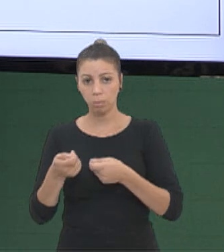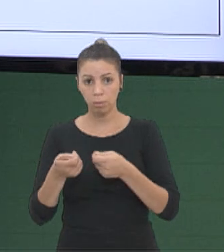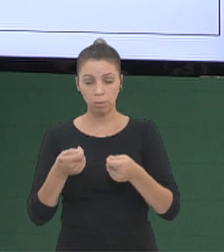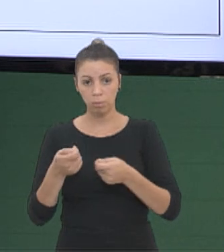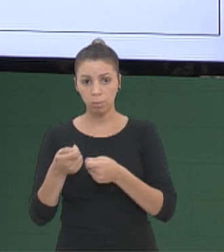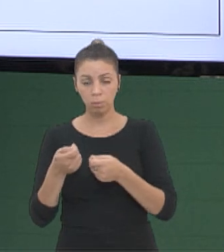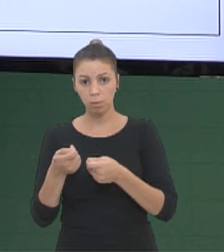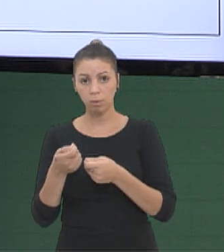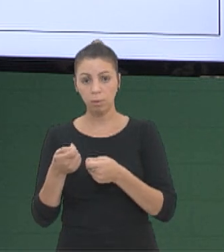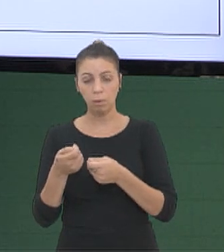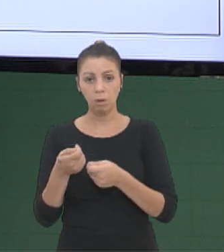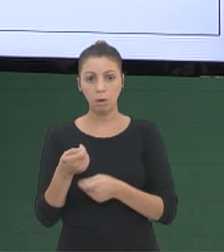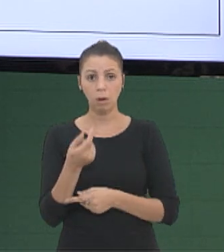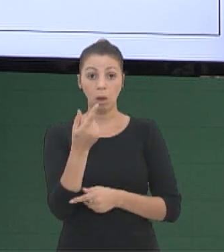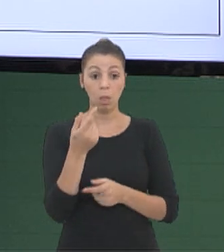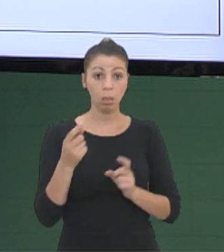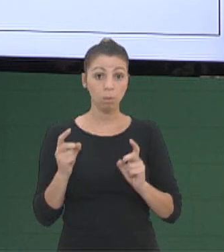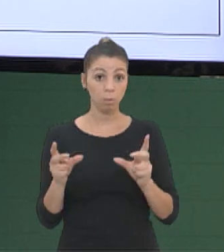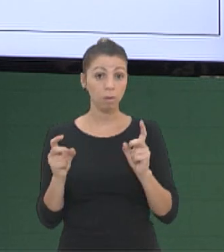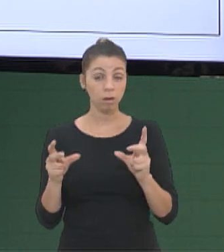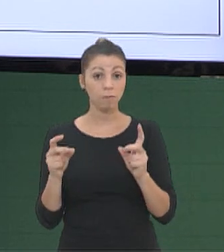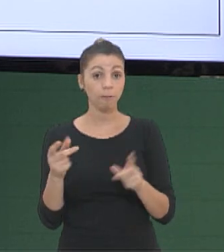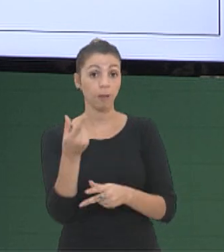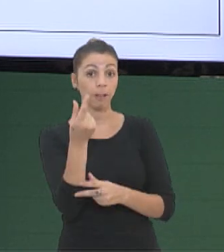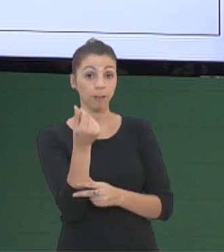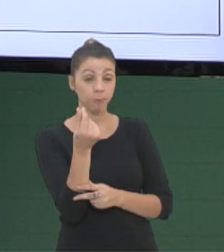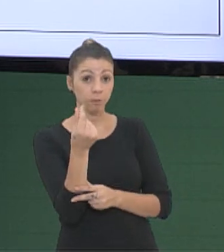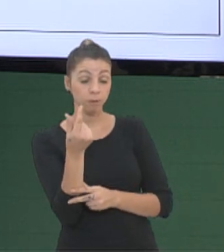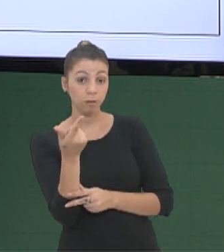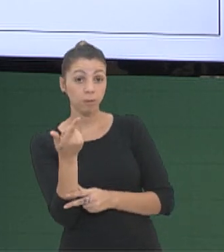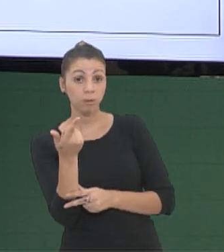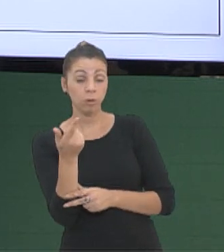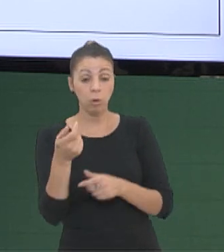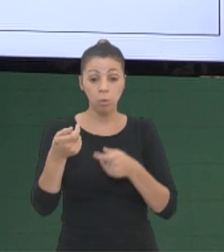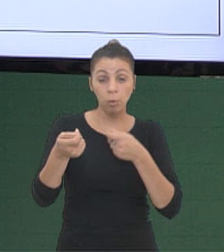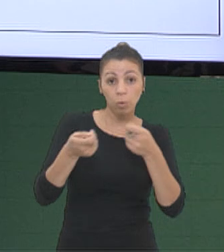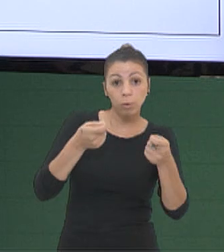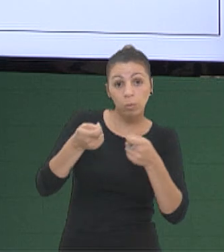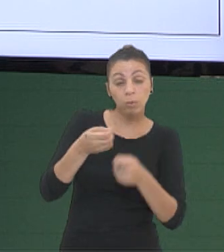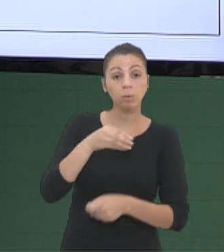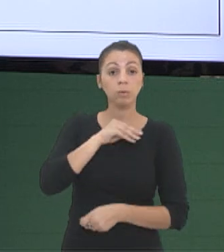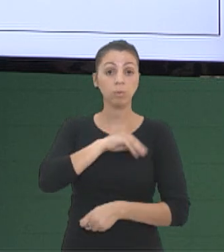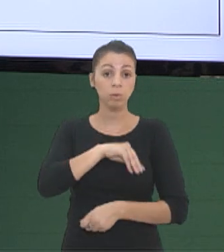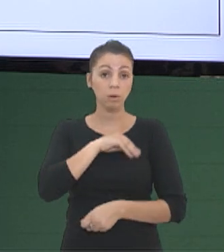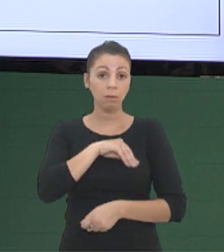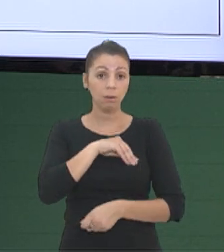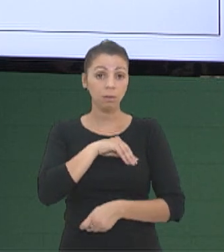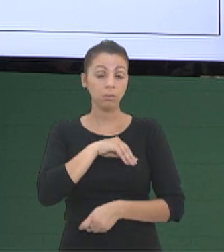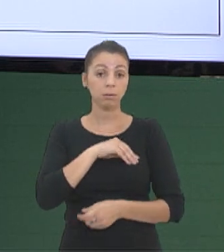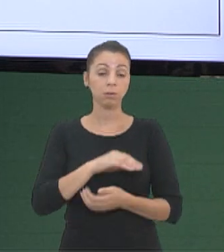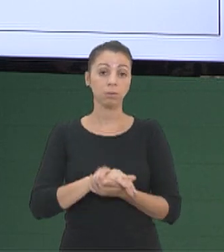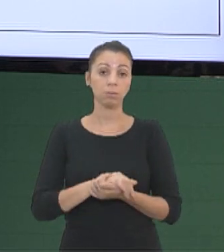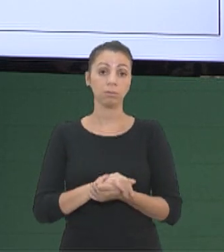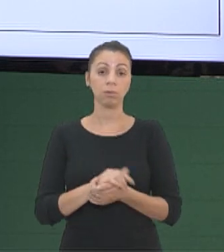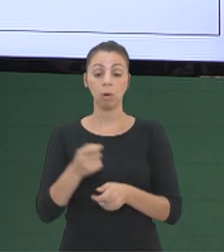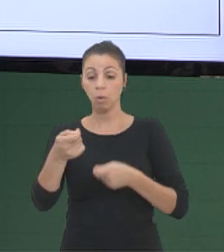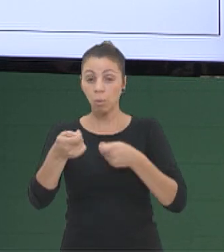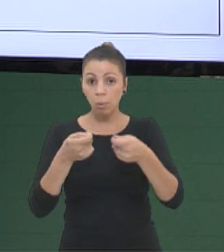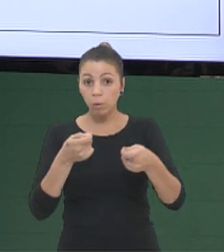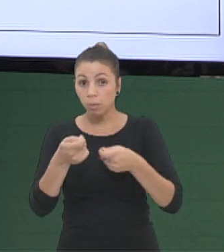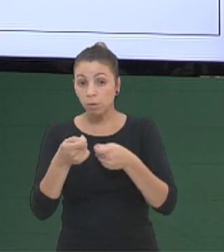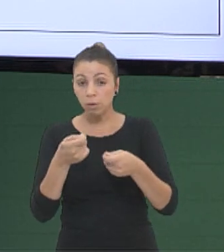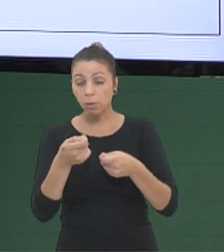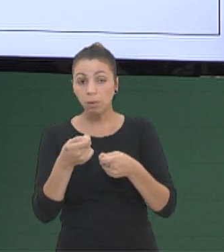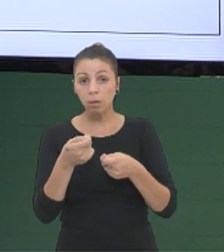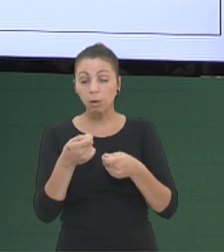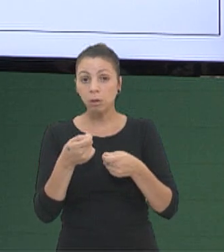dos preços sobre as mercadorias vendidas pela burguesia, controlando o salário, controlando o preço, né,